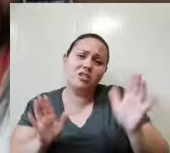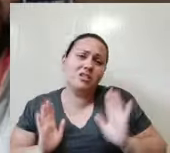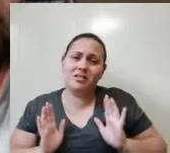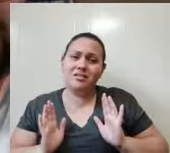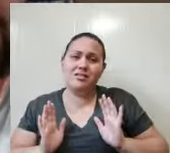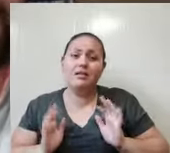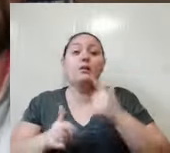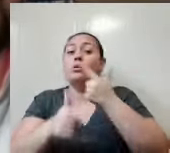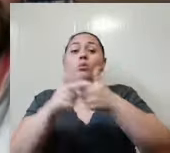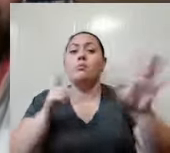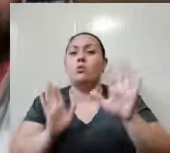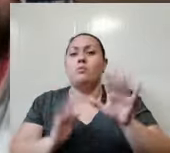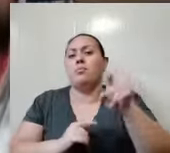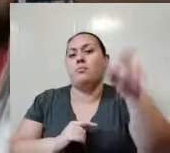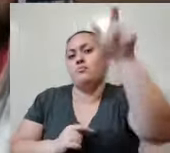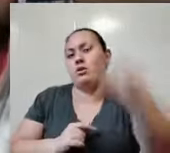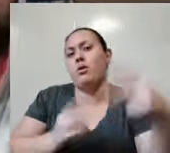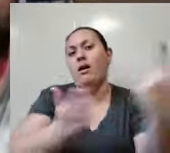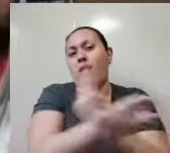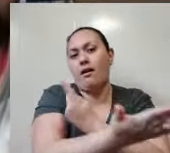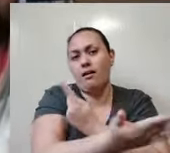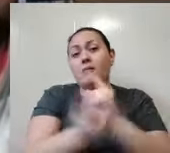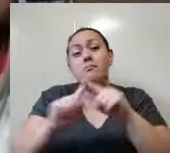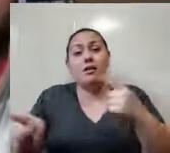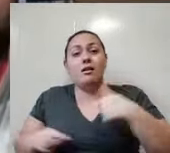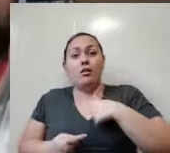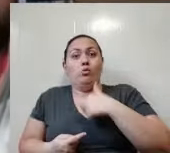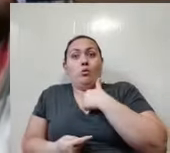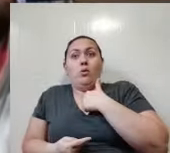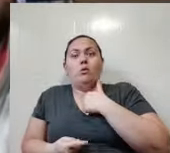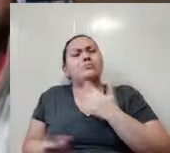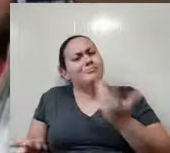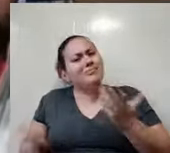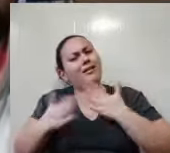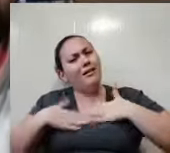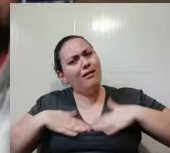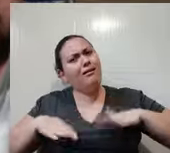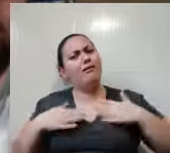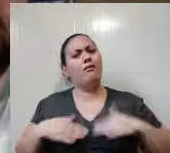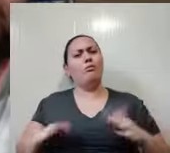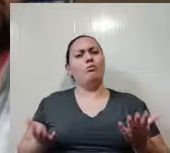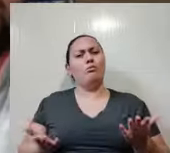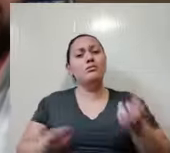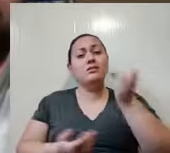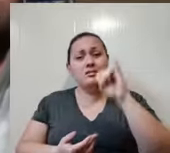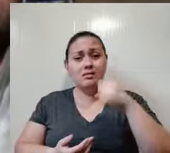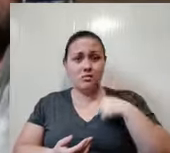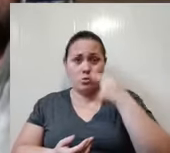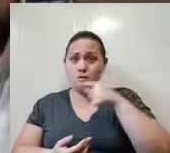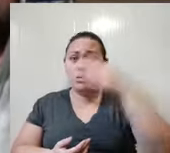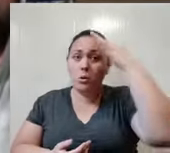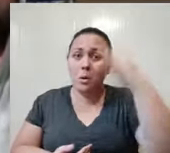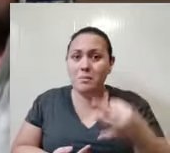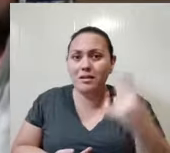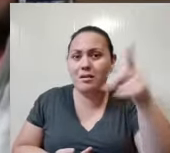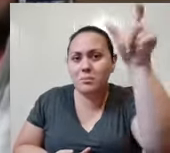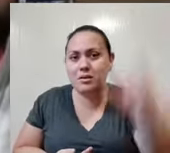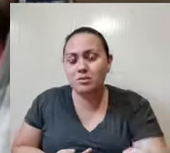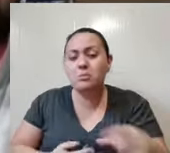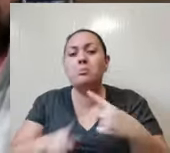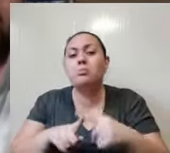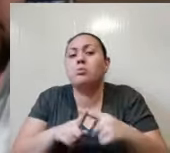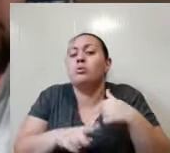né? Então não tem problema a Mariazinha errar, mas eu não posso. Se eu consigo ser tão complacente, se eu